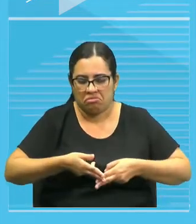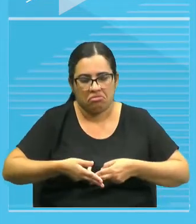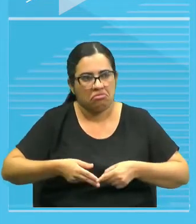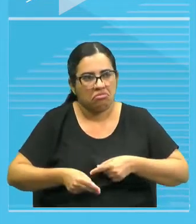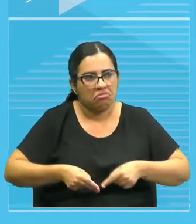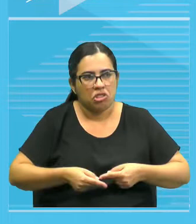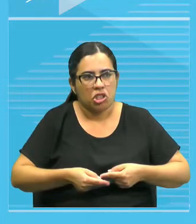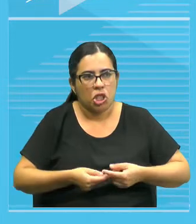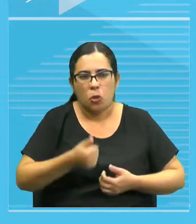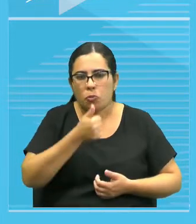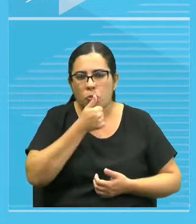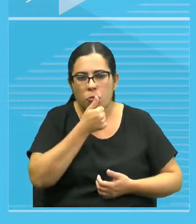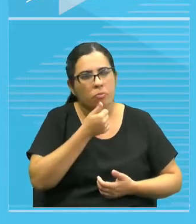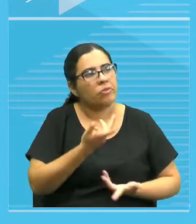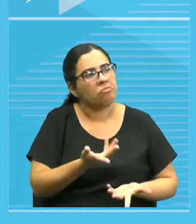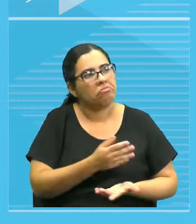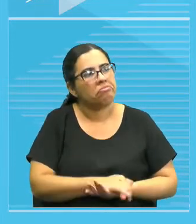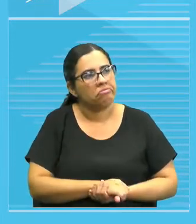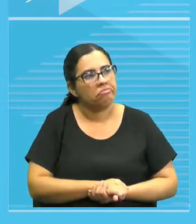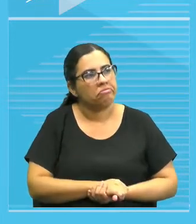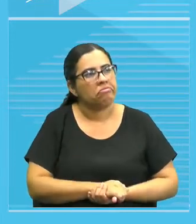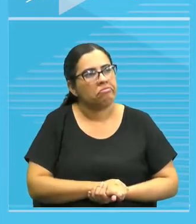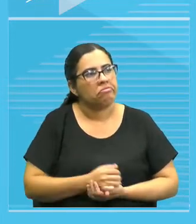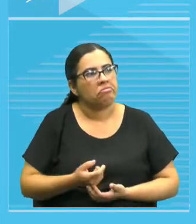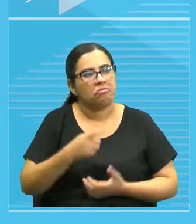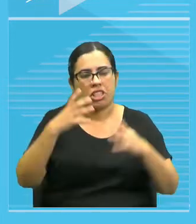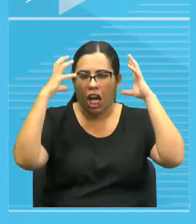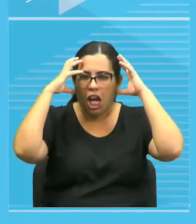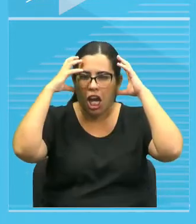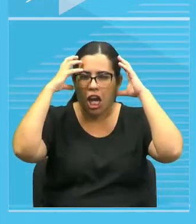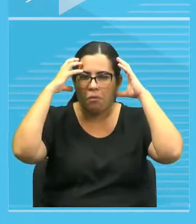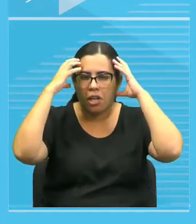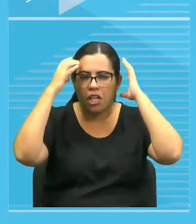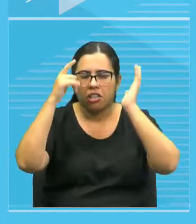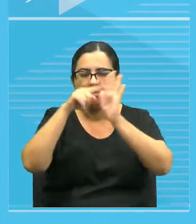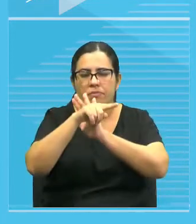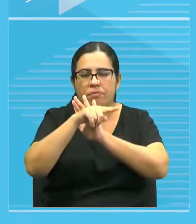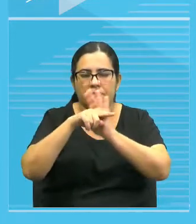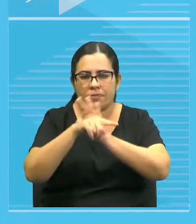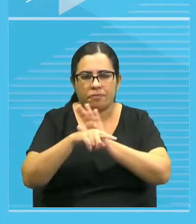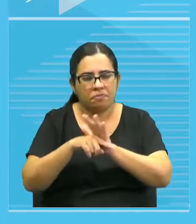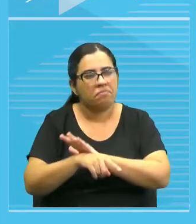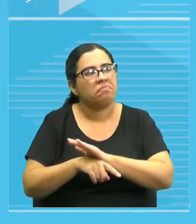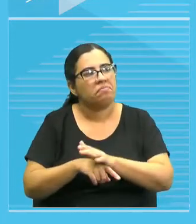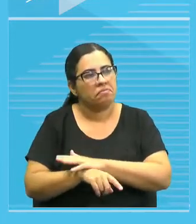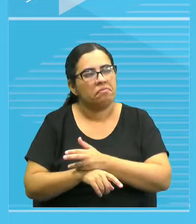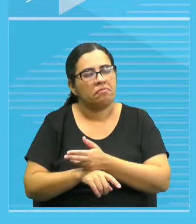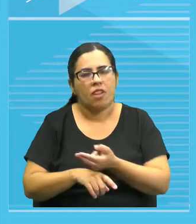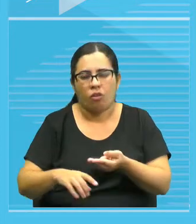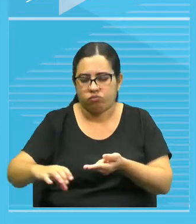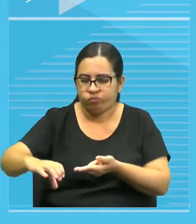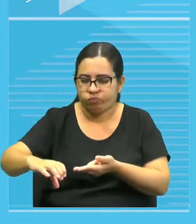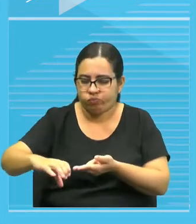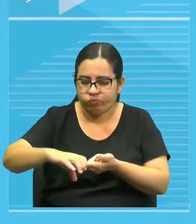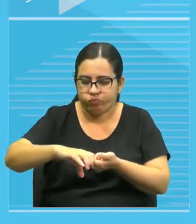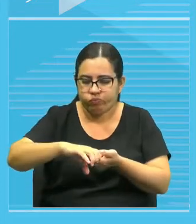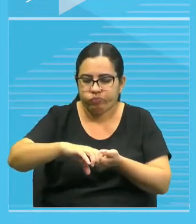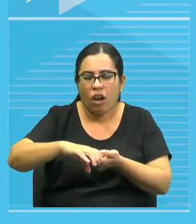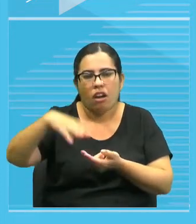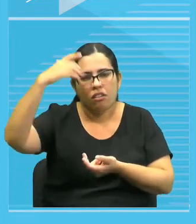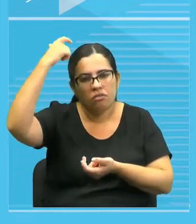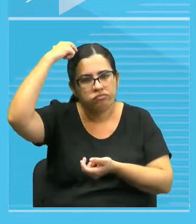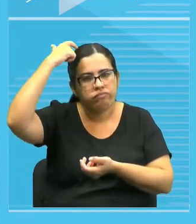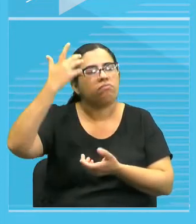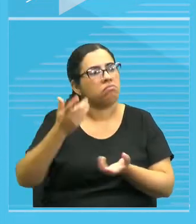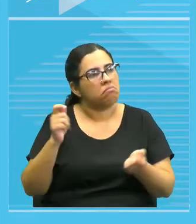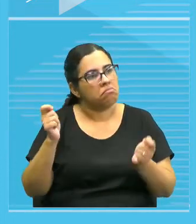Olha aqui um exame de tomografia computadorizada. Olha aí. Olha aí um implantezinho coclear para a